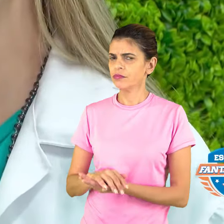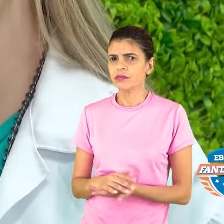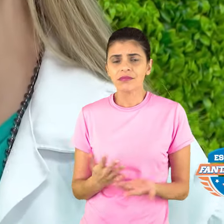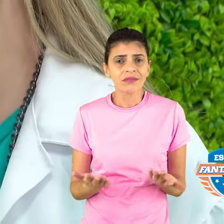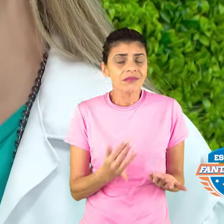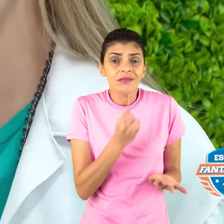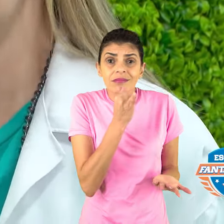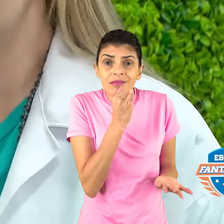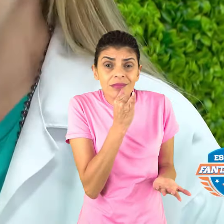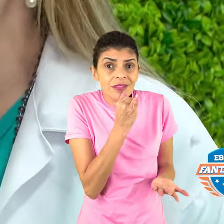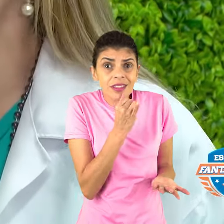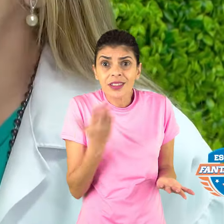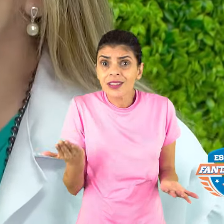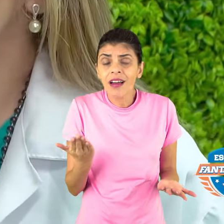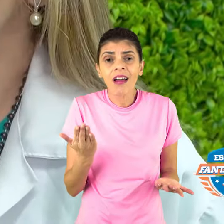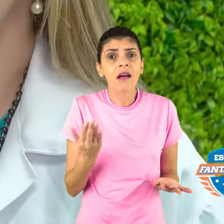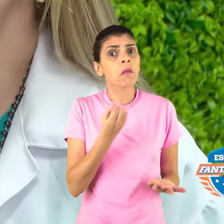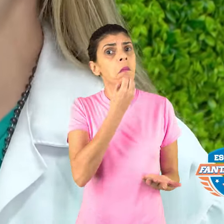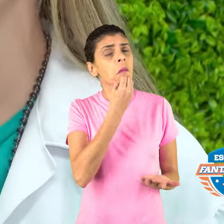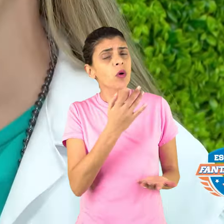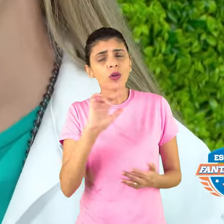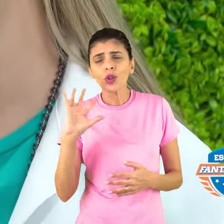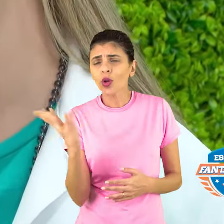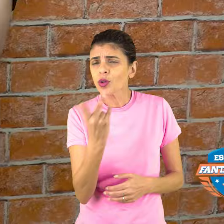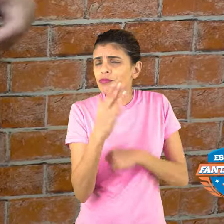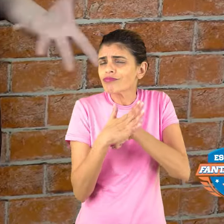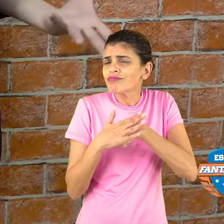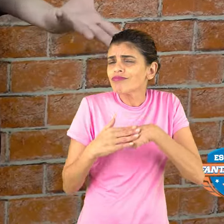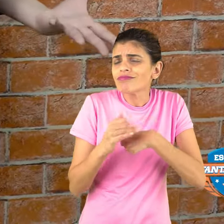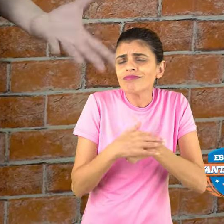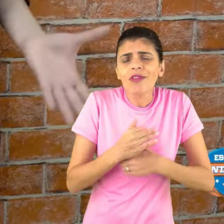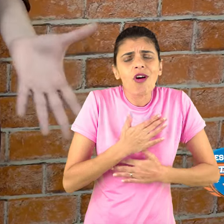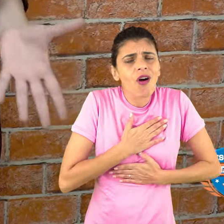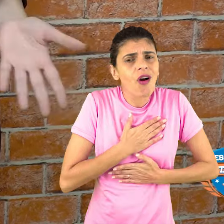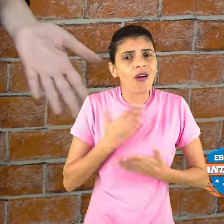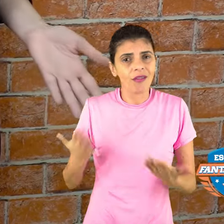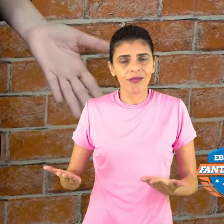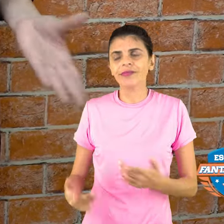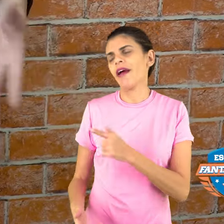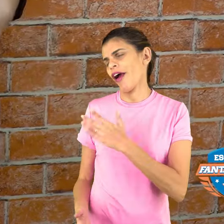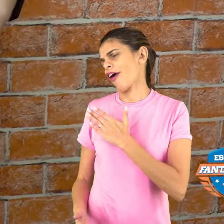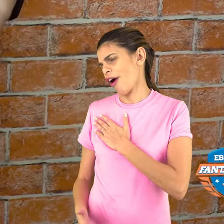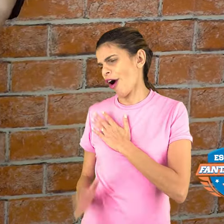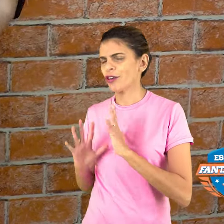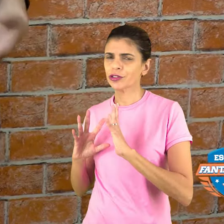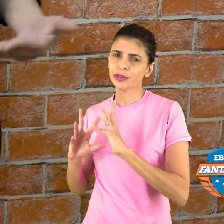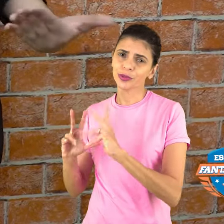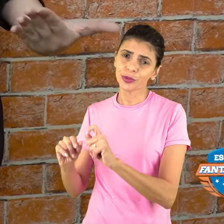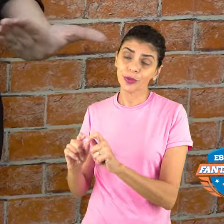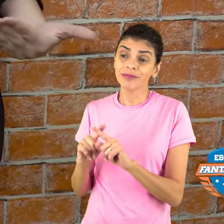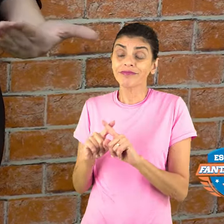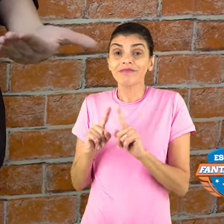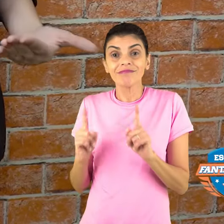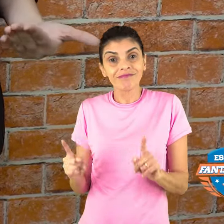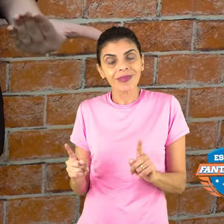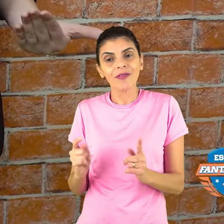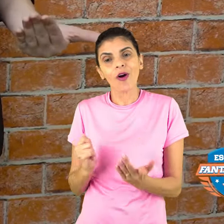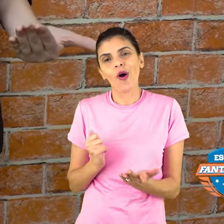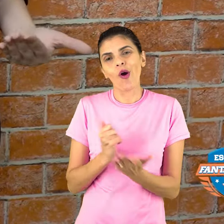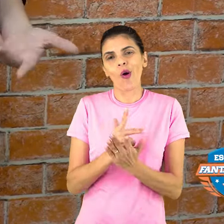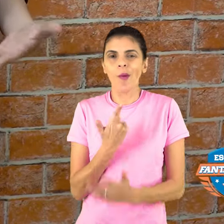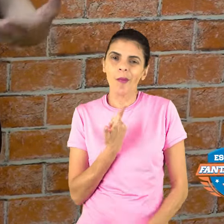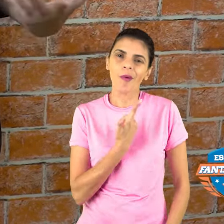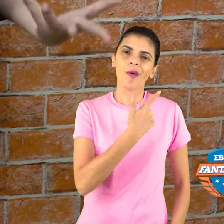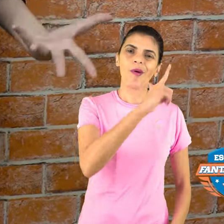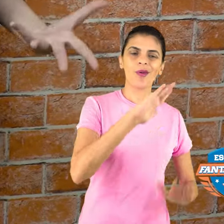vai ser muito triste. A Camila é muito querida por todos. Ela também gosta de todo mundo daqui. Só que vamos comprar uma